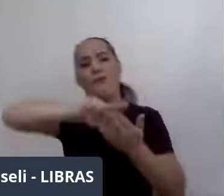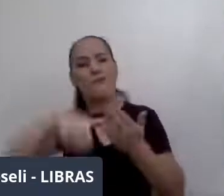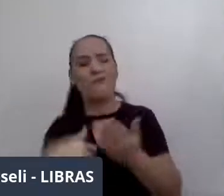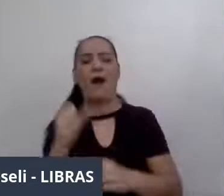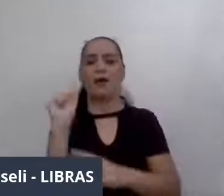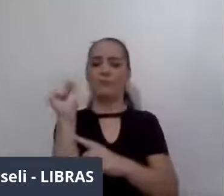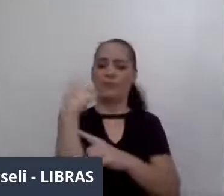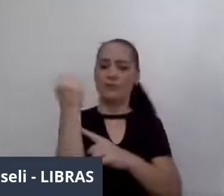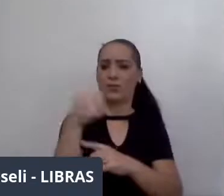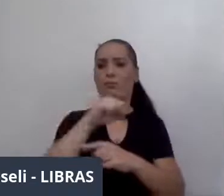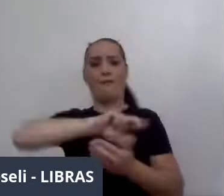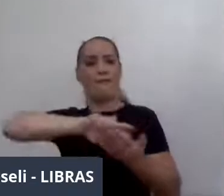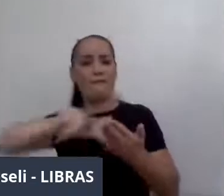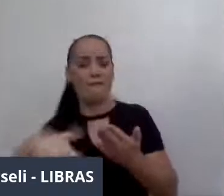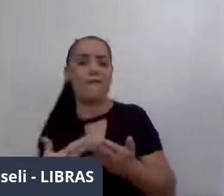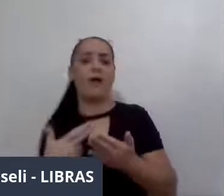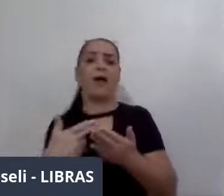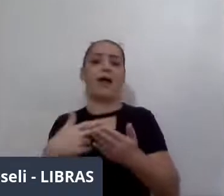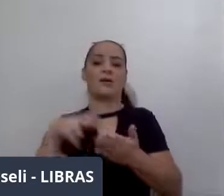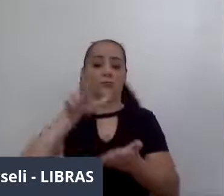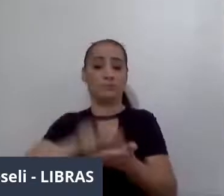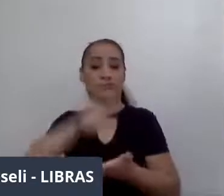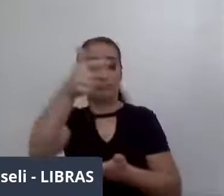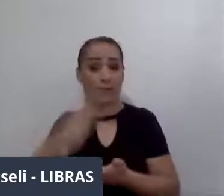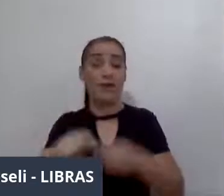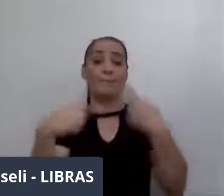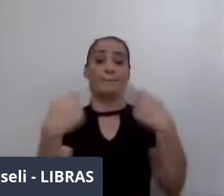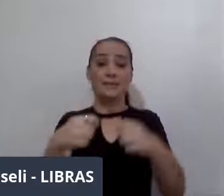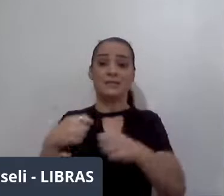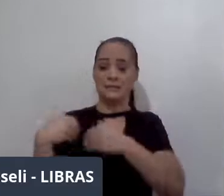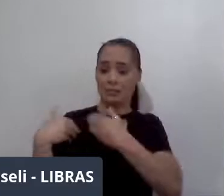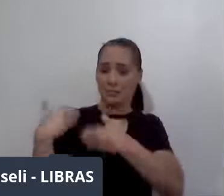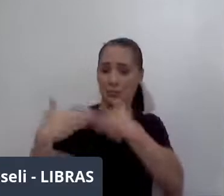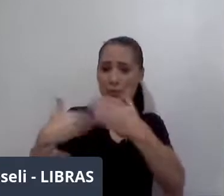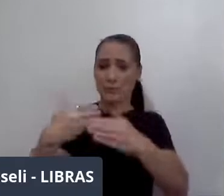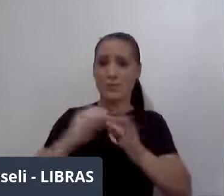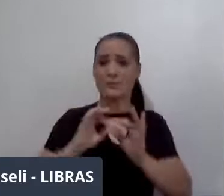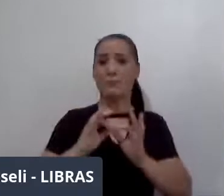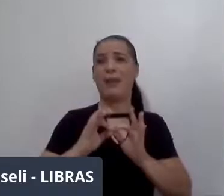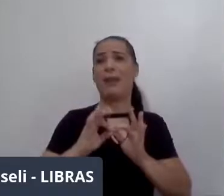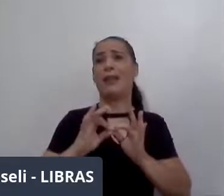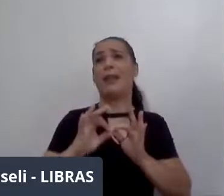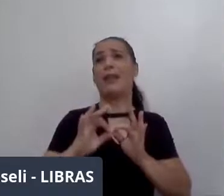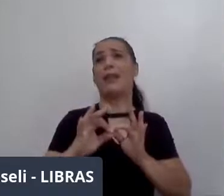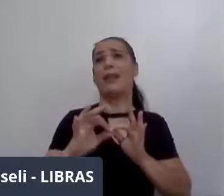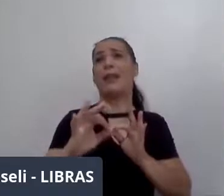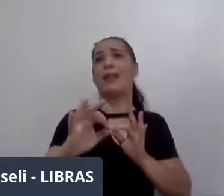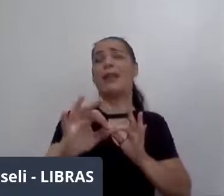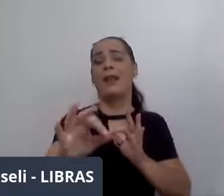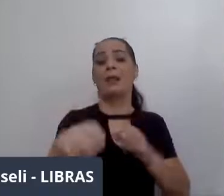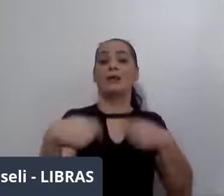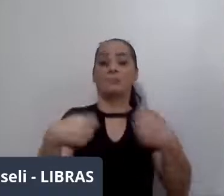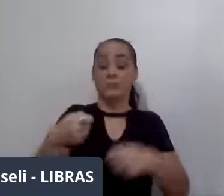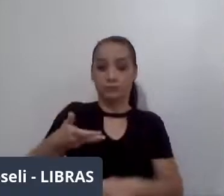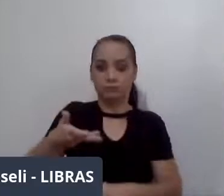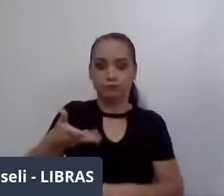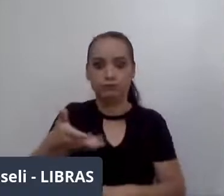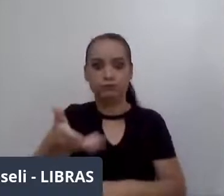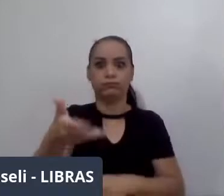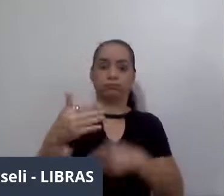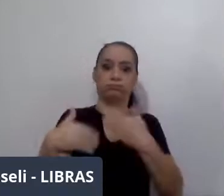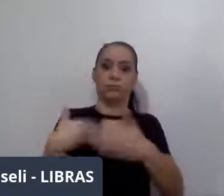esses processos, às vezes, são demorados e se estendem por muito tempo. Então, que possam dar celeridade a esses